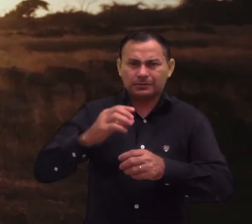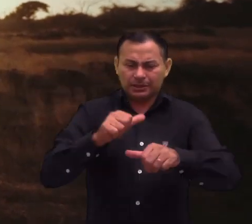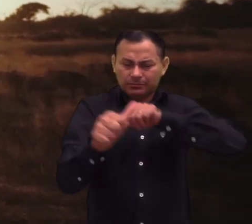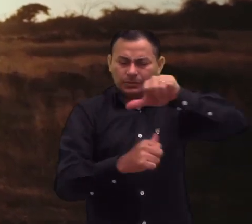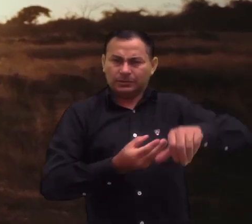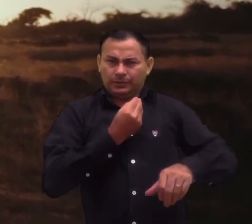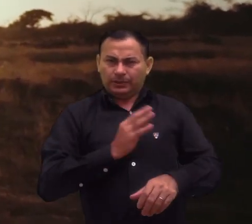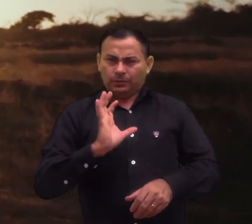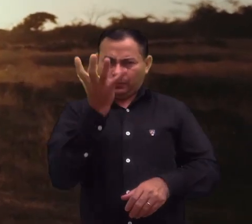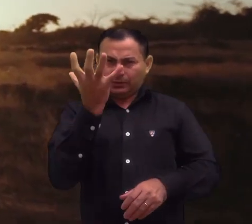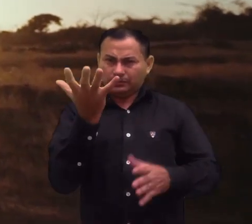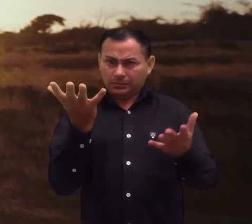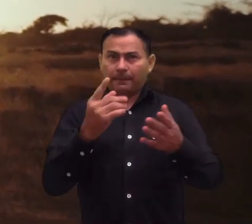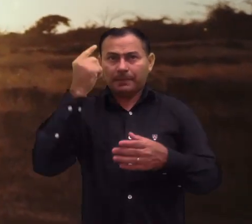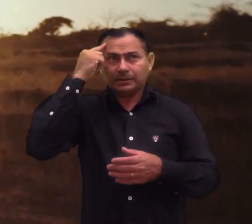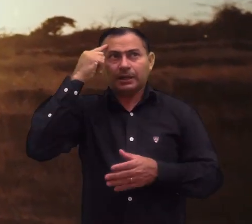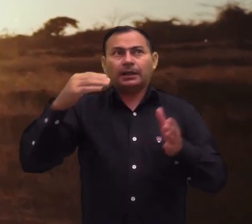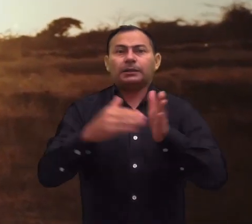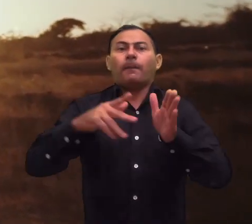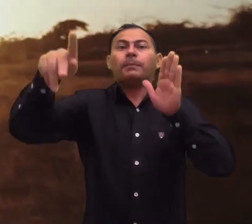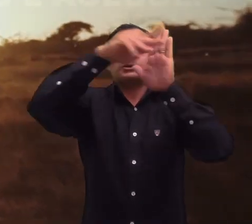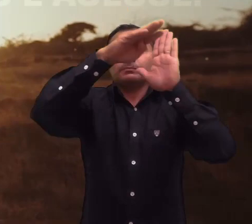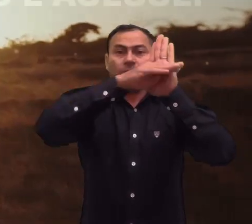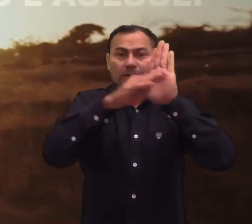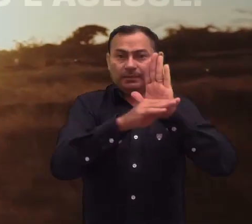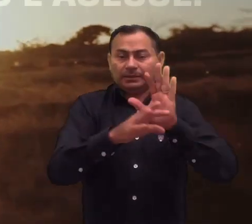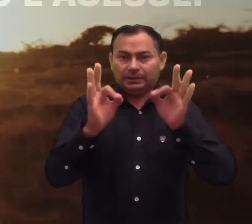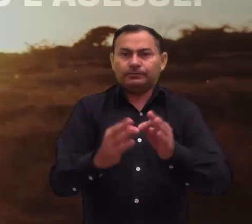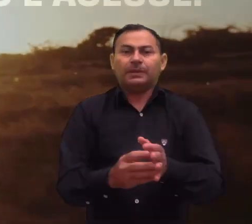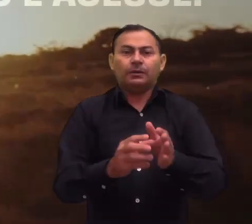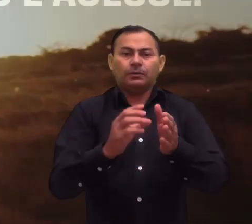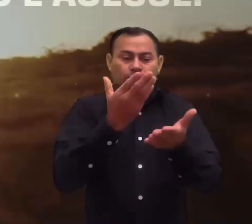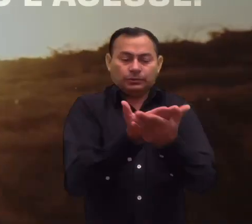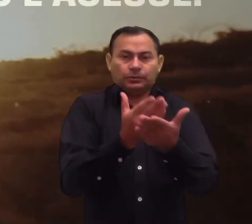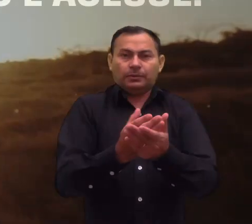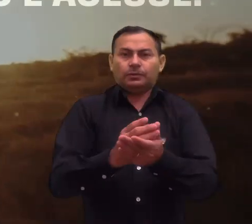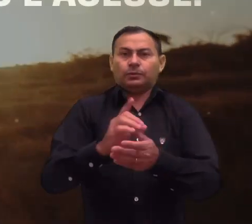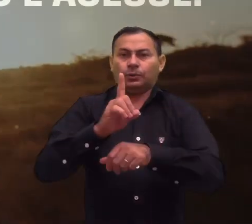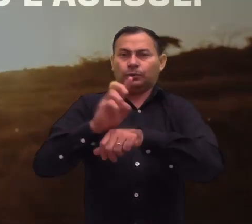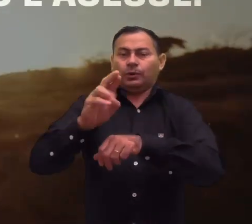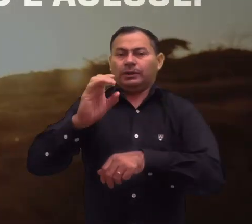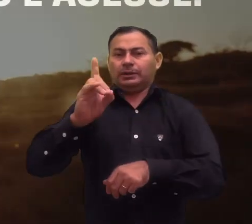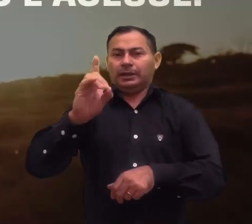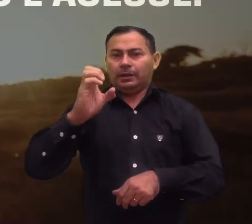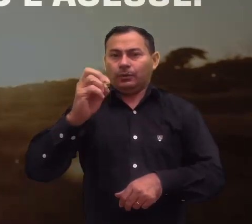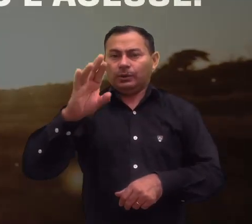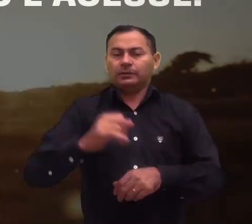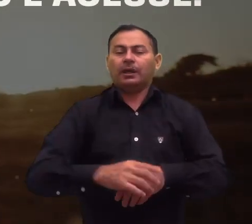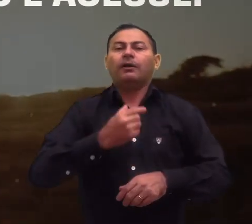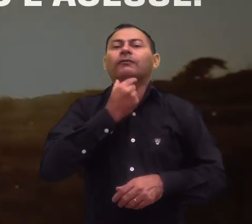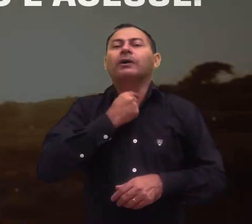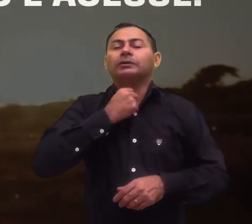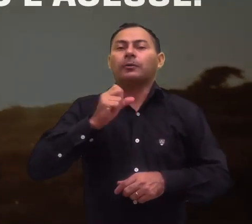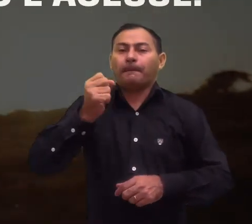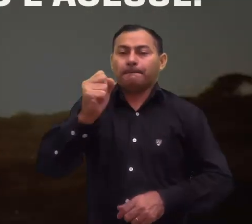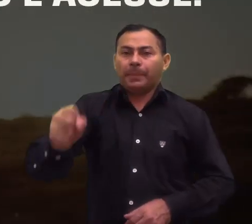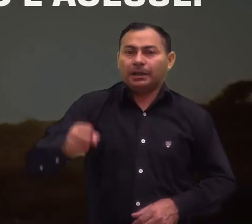novo? Pense nisso. Até o próximo programa. Este é um estudo escrito pelo Dr. Dick Woodward,